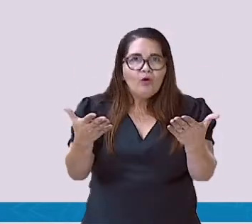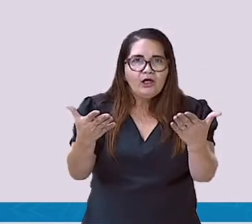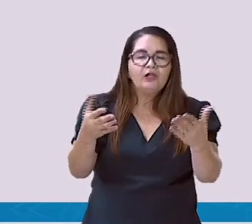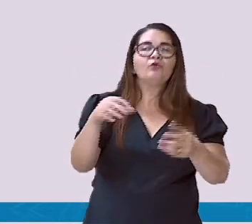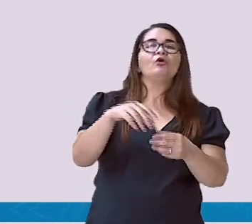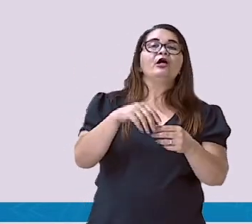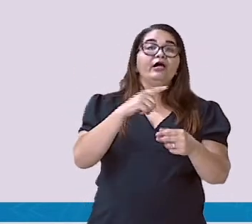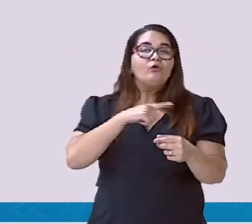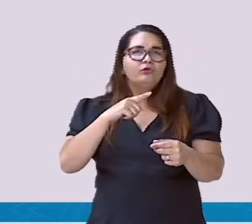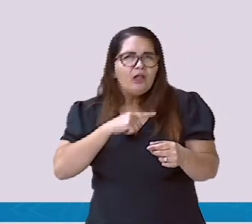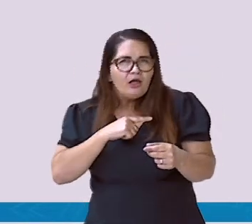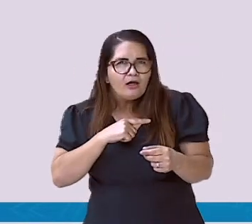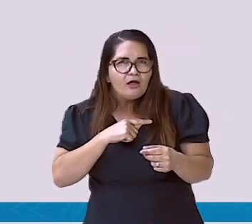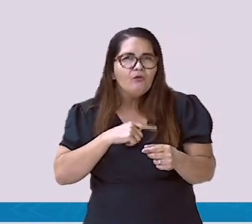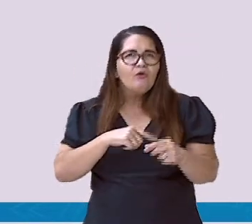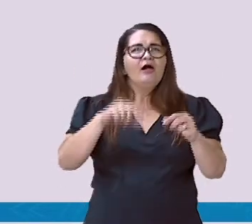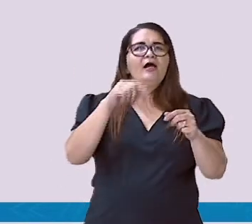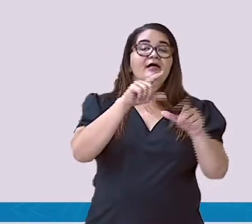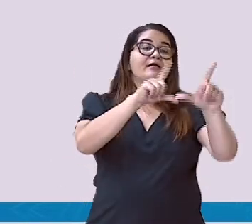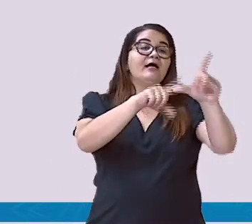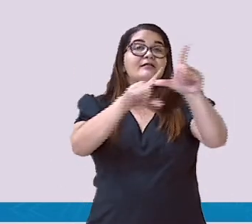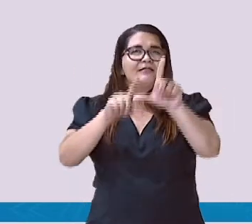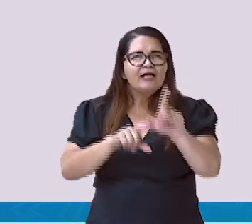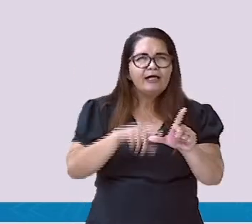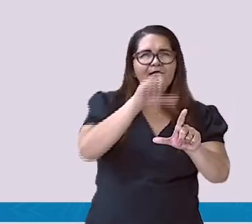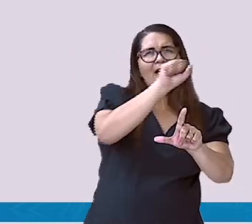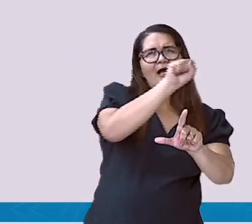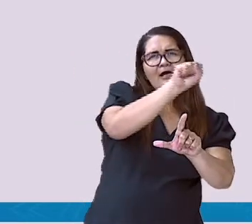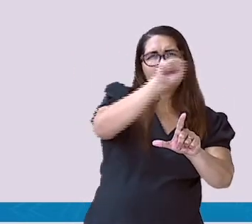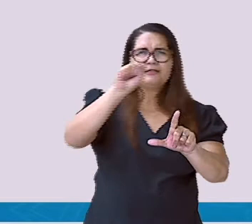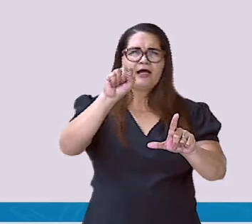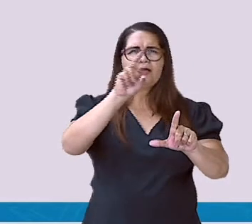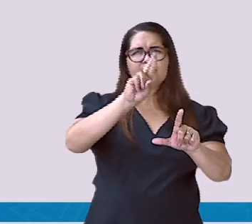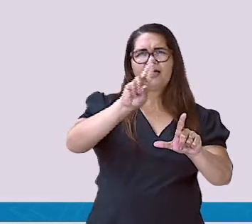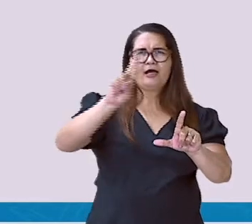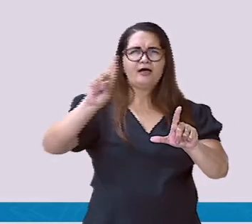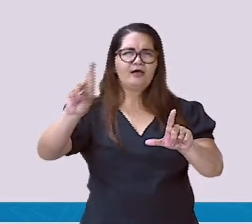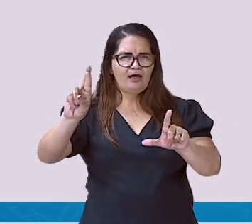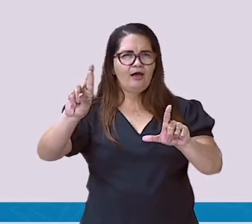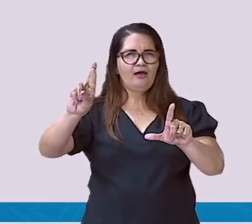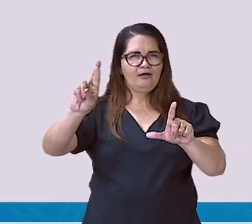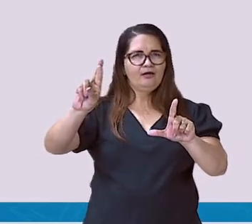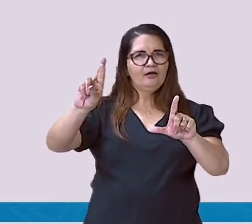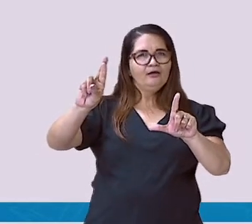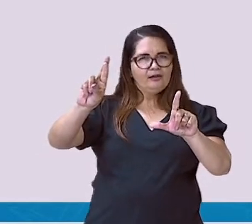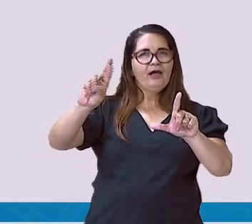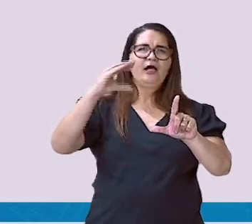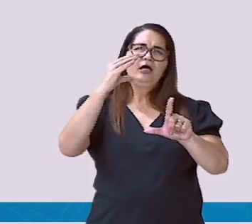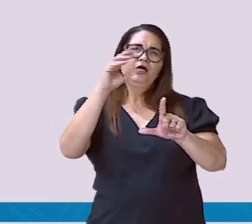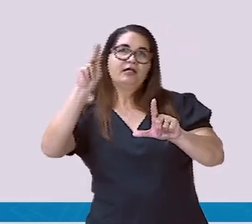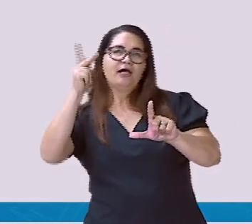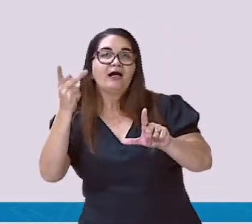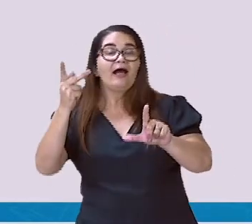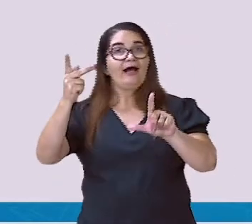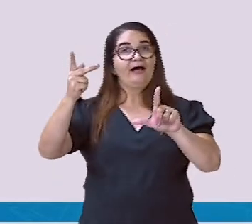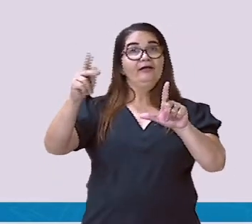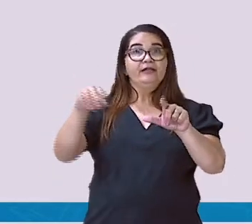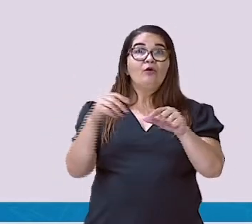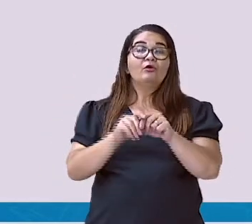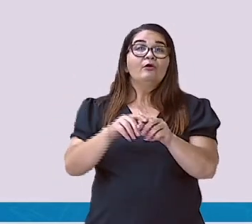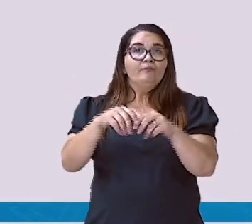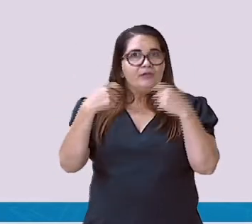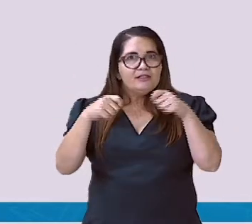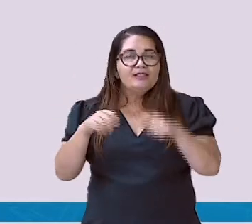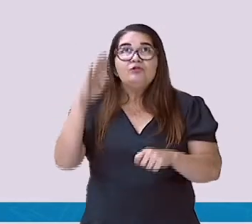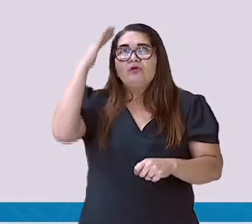juntas em uma palavra, elas vão formar um único fonema. Então, aí nós vamos ter